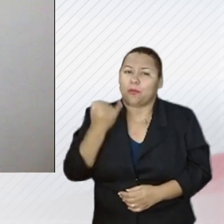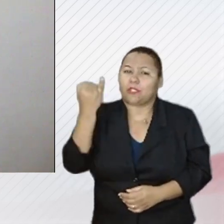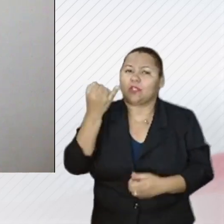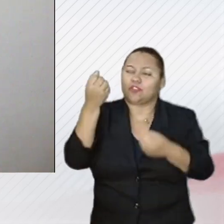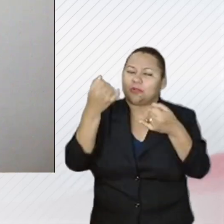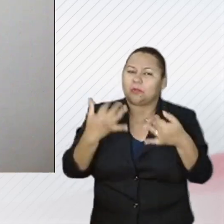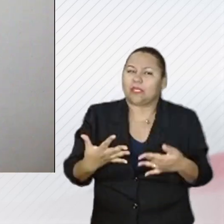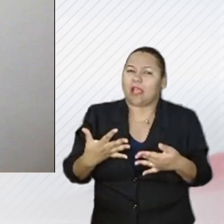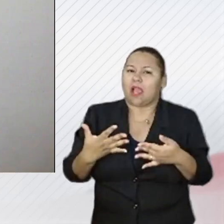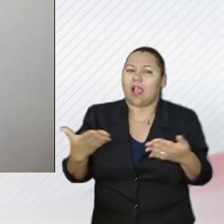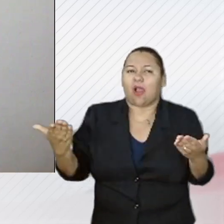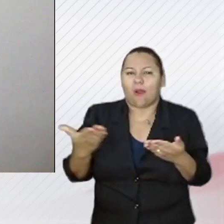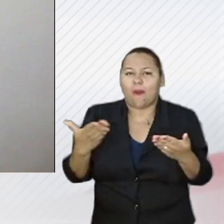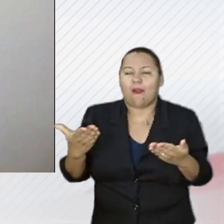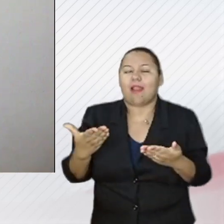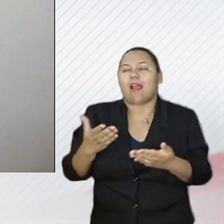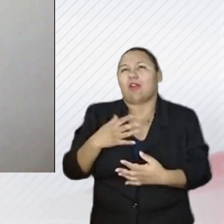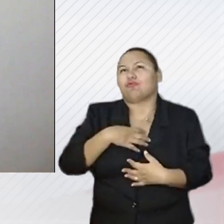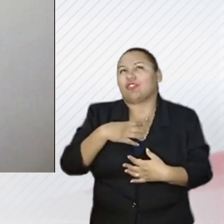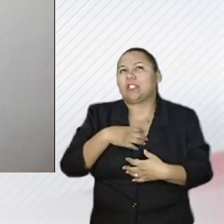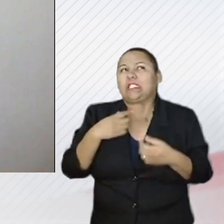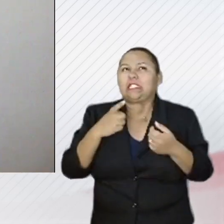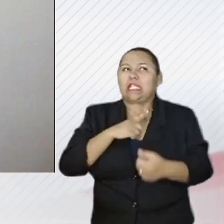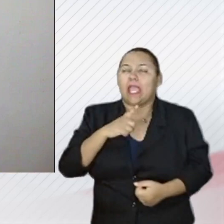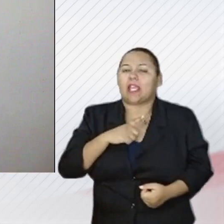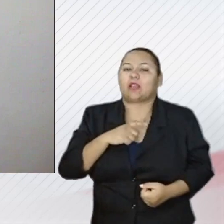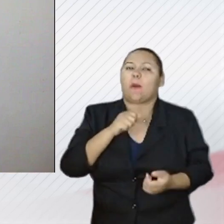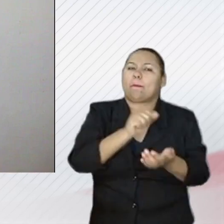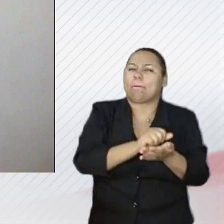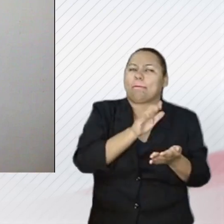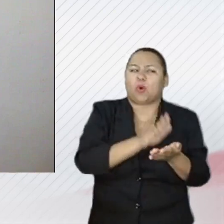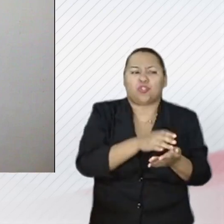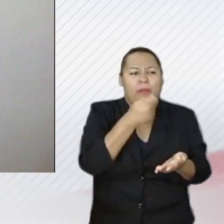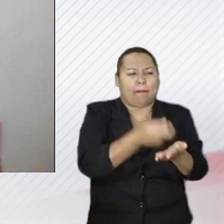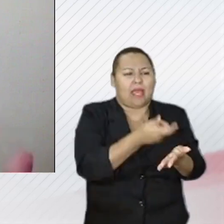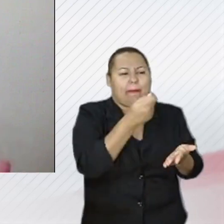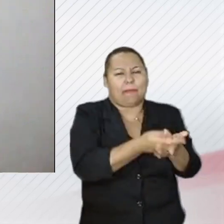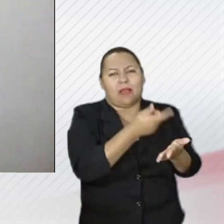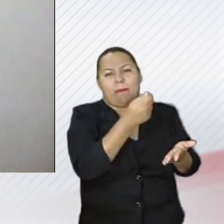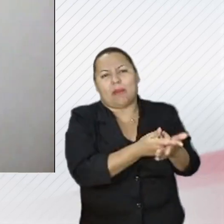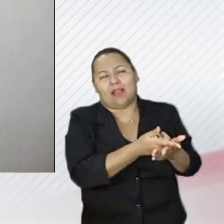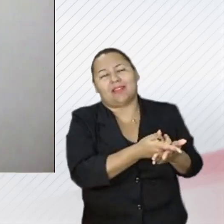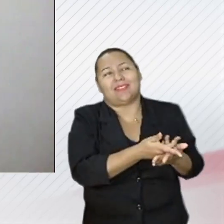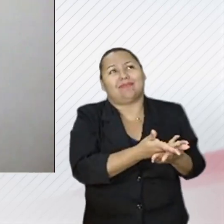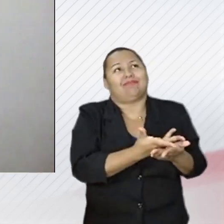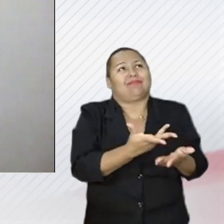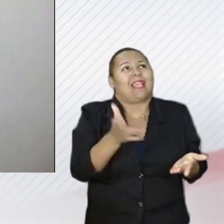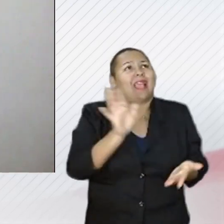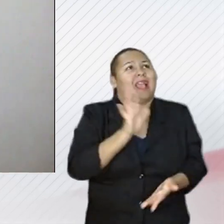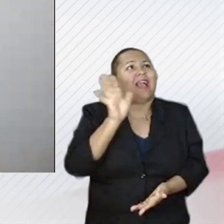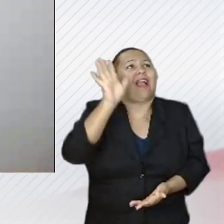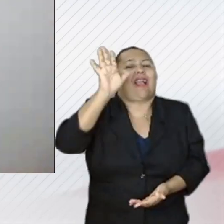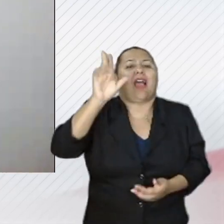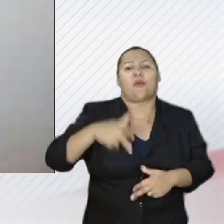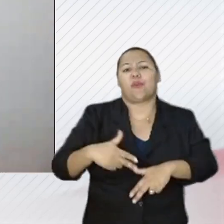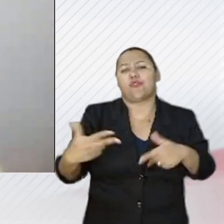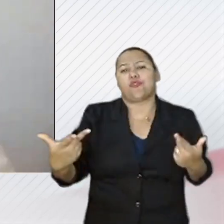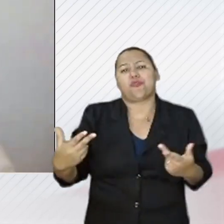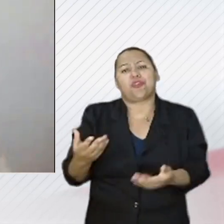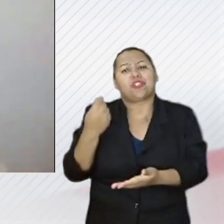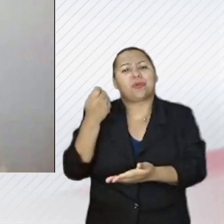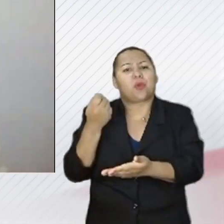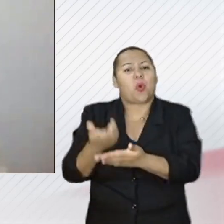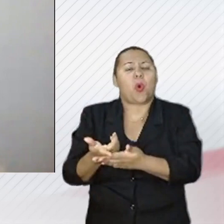como é colocada, a gente acaba pagando imposto sobre imposto sobre imposto, e acaba que fica muito caro os produtos que a gente, né, produz. Então